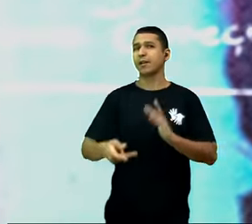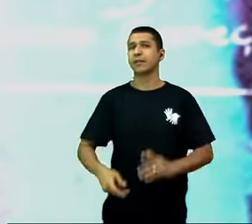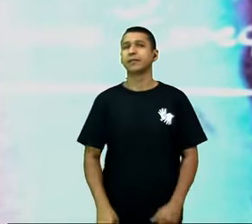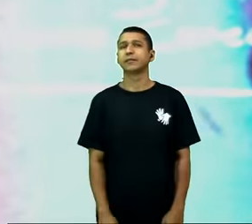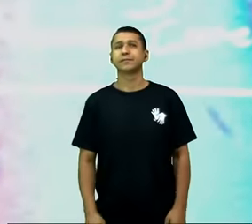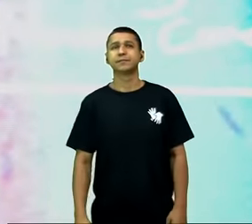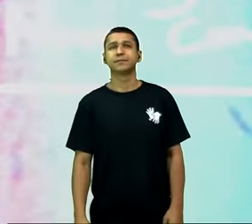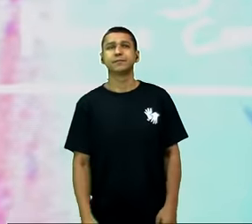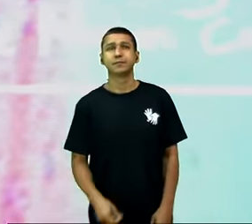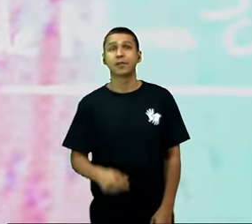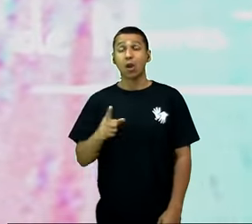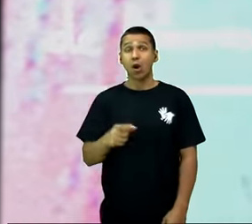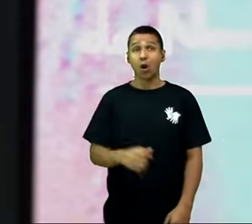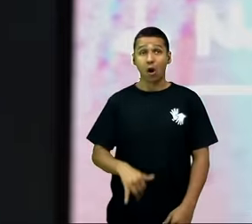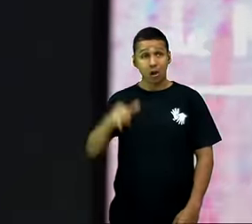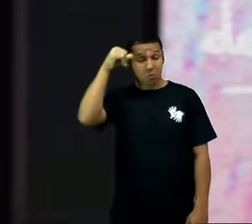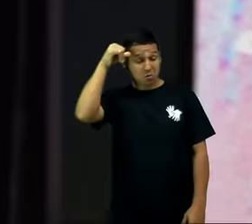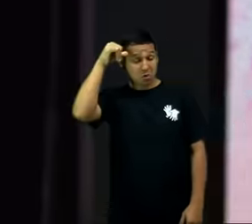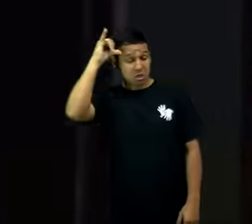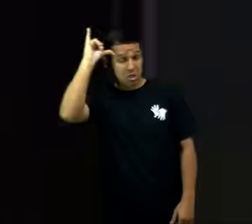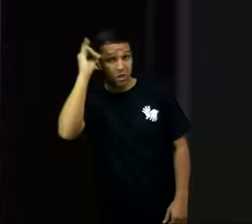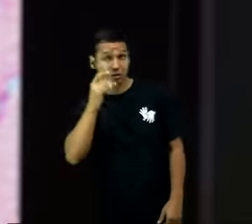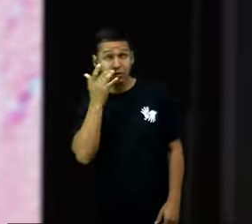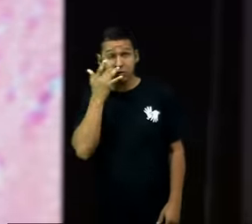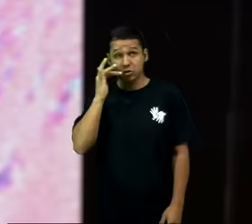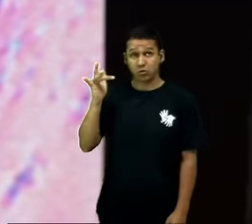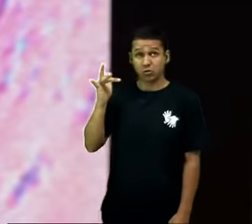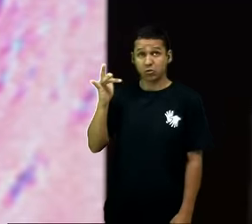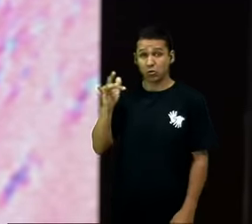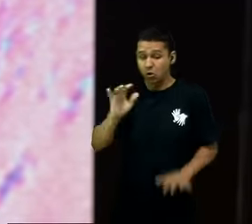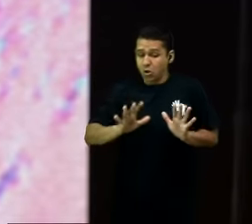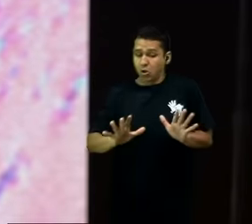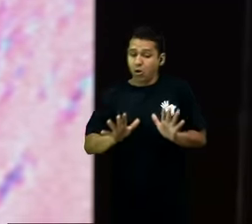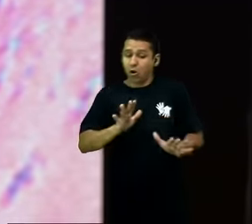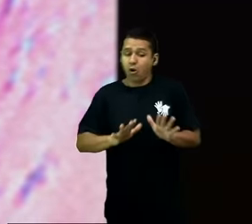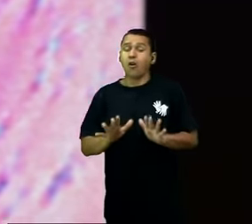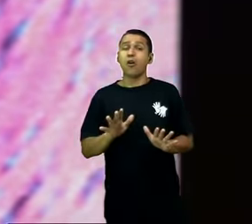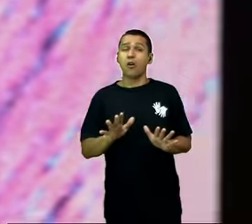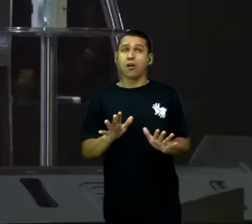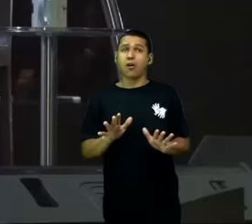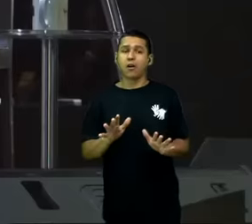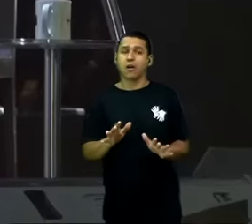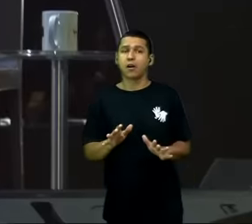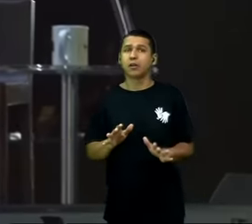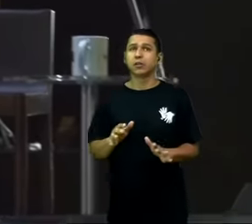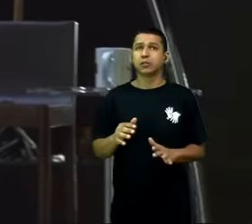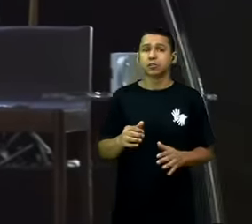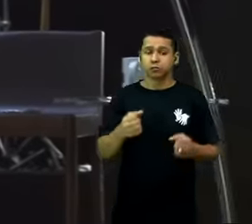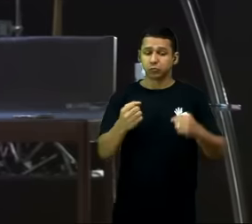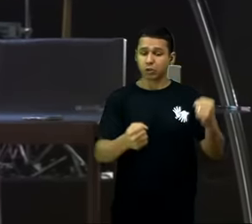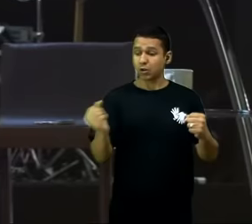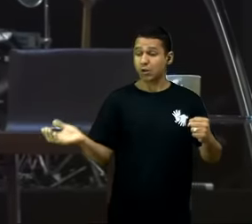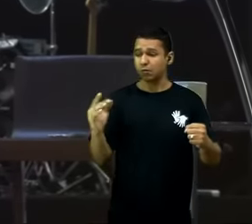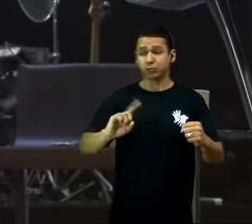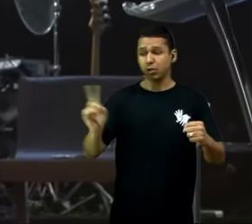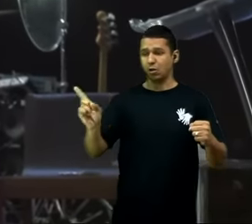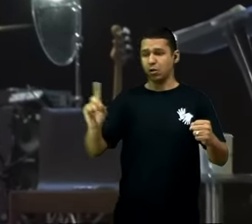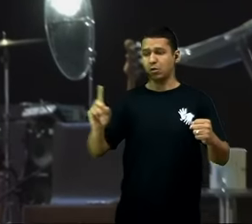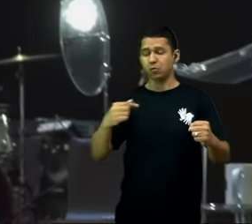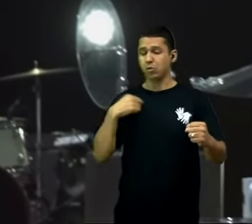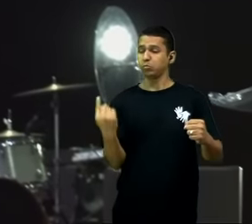Ó, o bezerro de ouro. Não dá carona para ninguém, por quê? Vai sujar meu carro. Vai estragar meu carro.